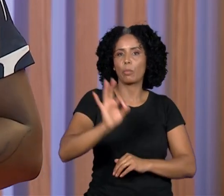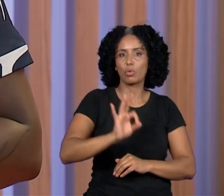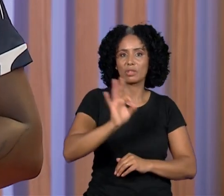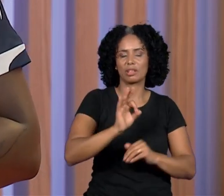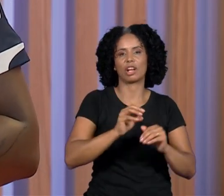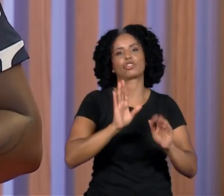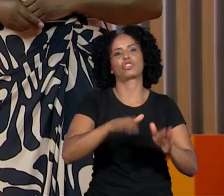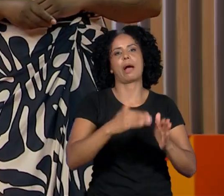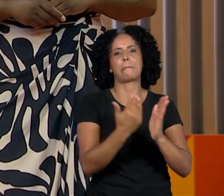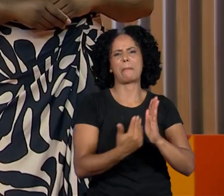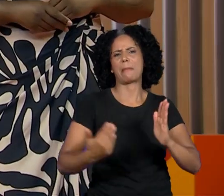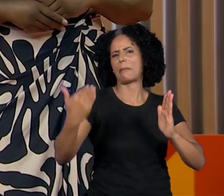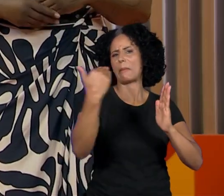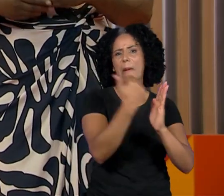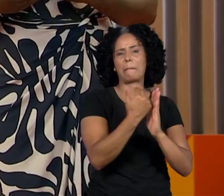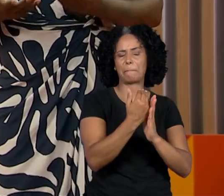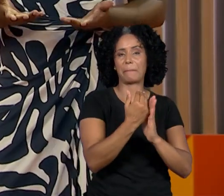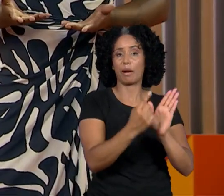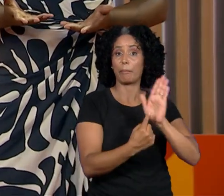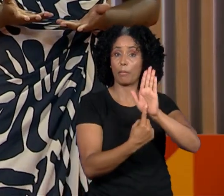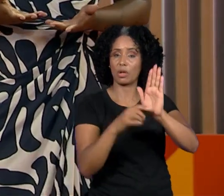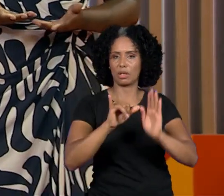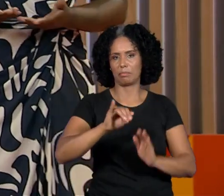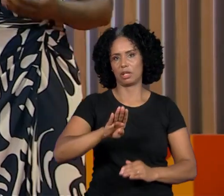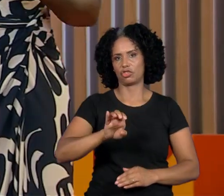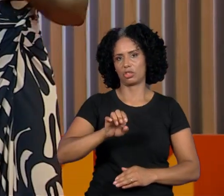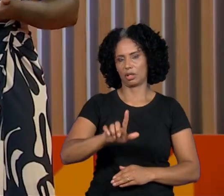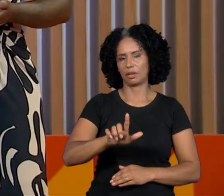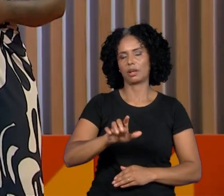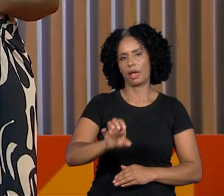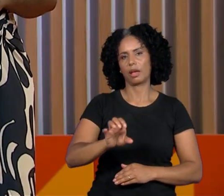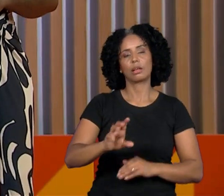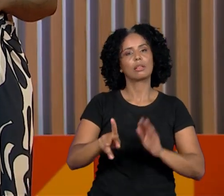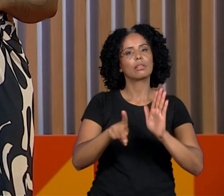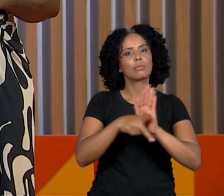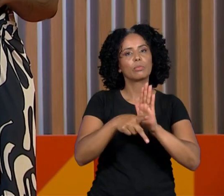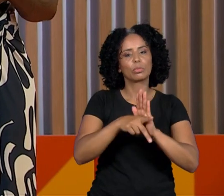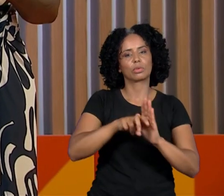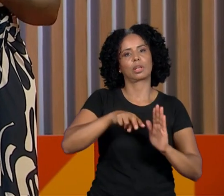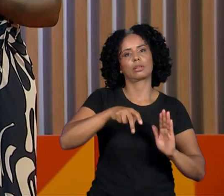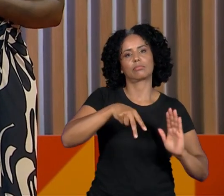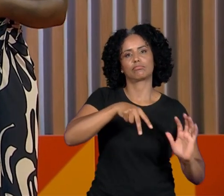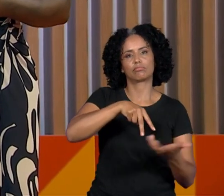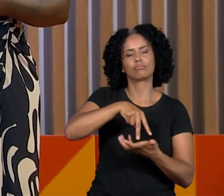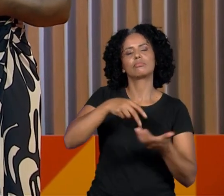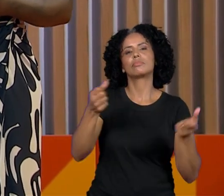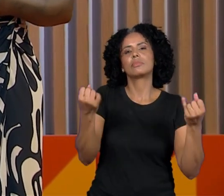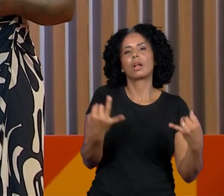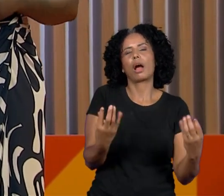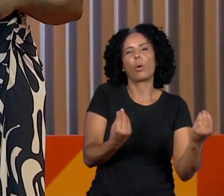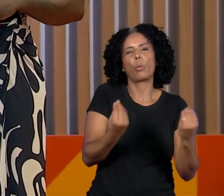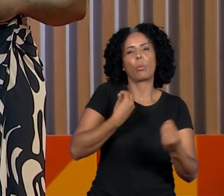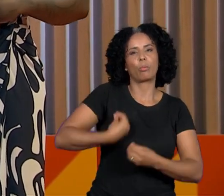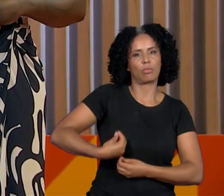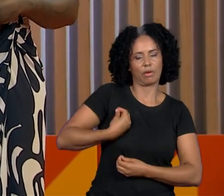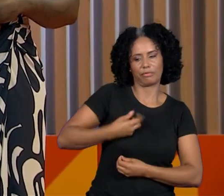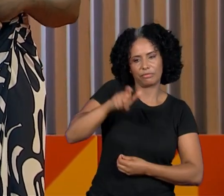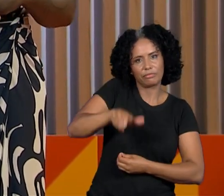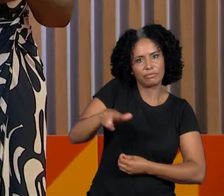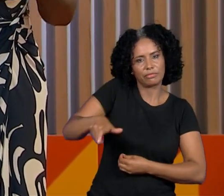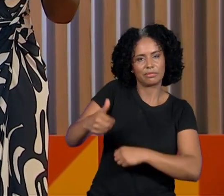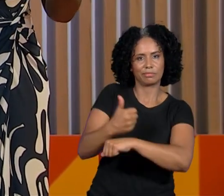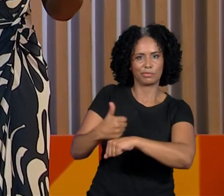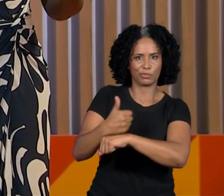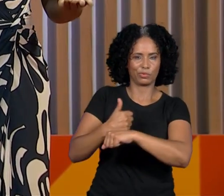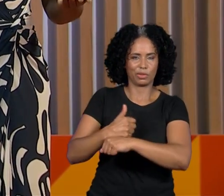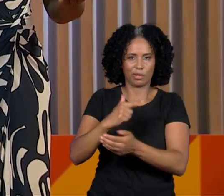do IBGE. O Estação Livre de hoje quer falar dessas pessoas, dos problemas relacionados à categoria,